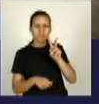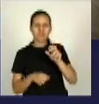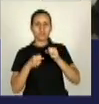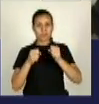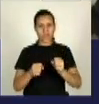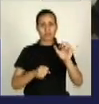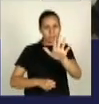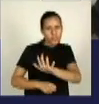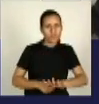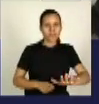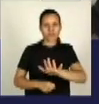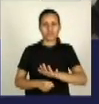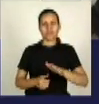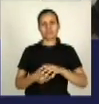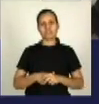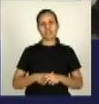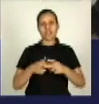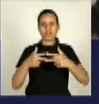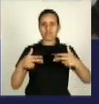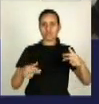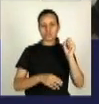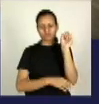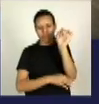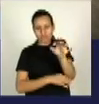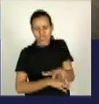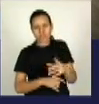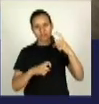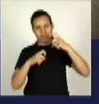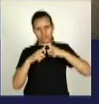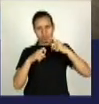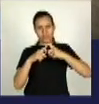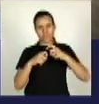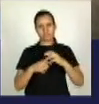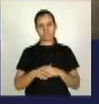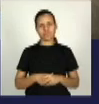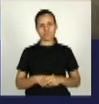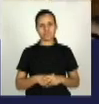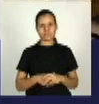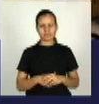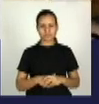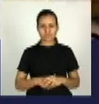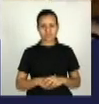ponto de vista do poder público, né, sobre a questão do descarte de